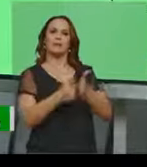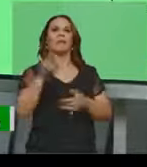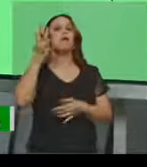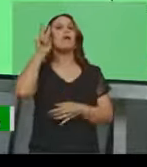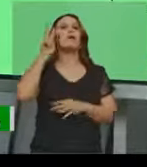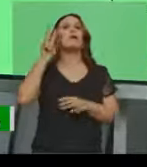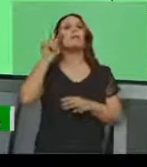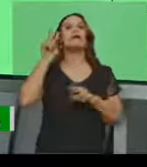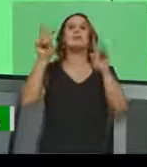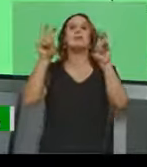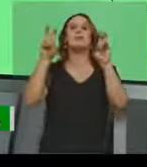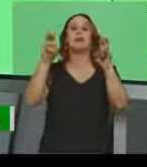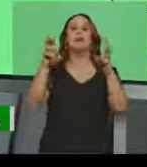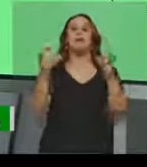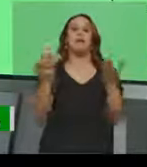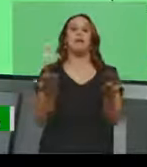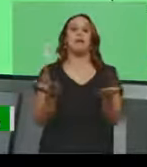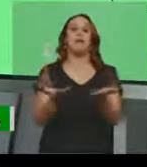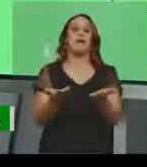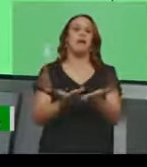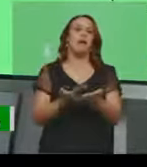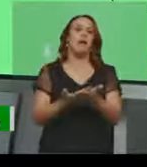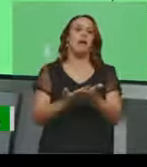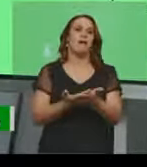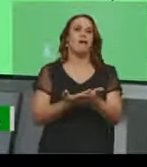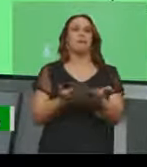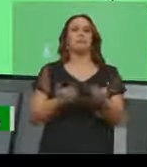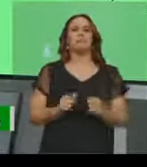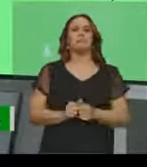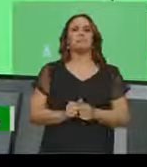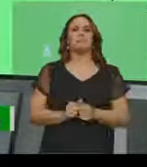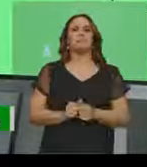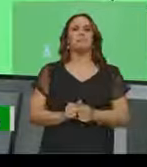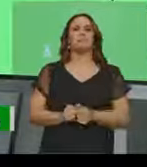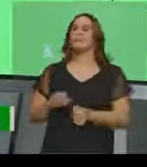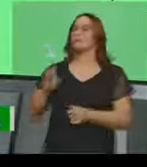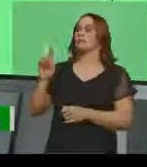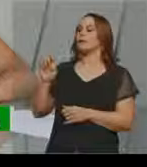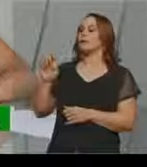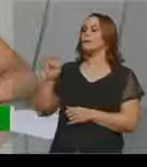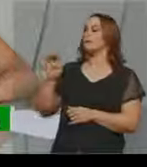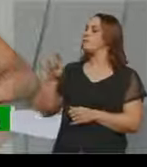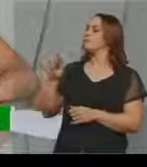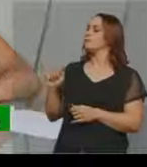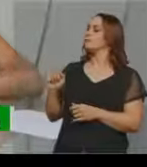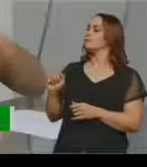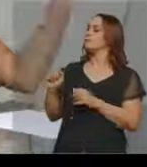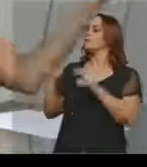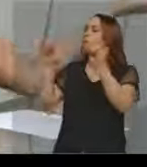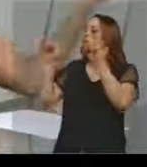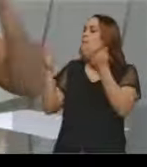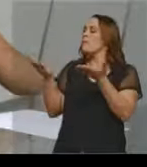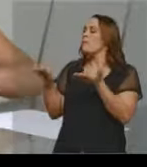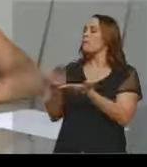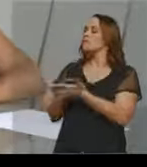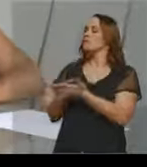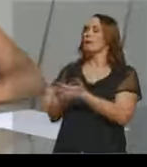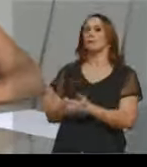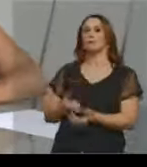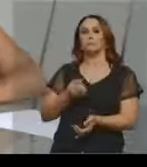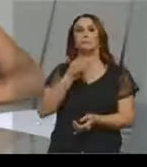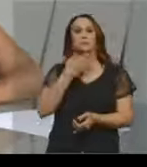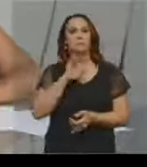hoje? Vamos iniciar com a professora Débora. Quais os conteúdos abordados hoje, professora? Tudo bom, Bruna? Olá, Bruno, tudo